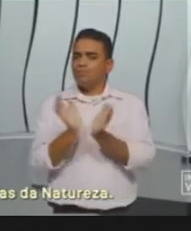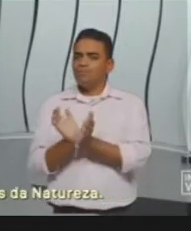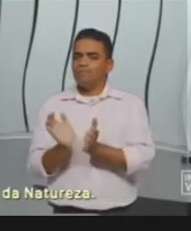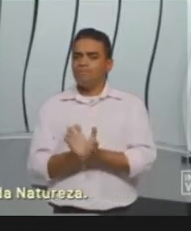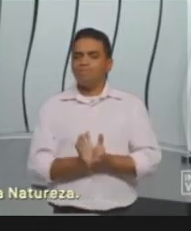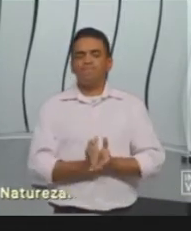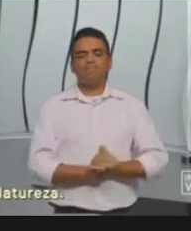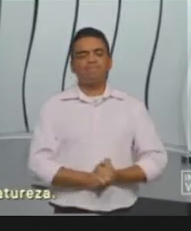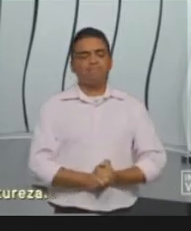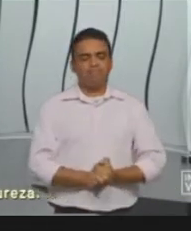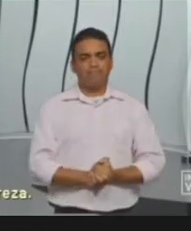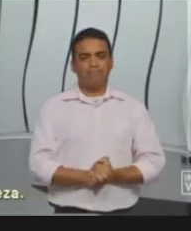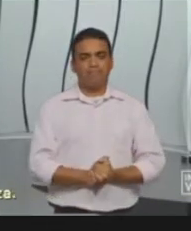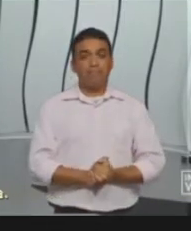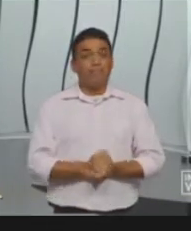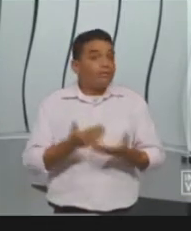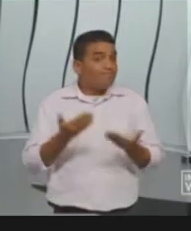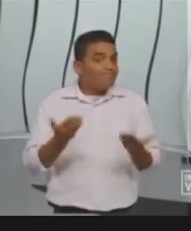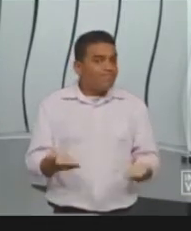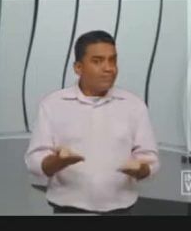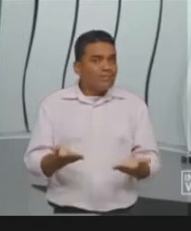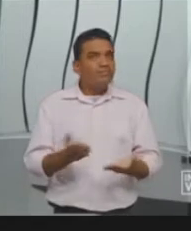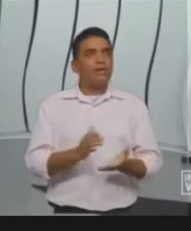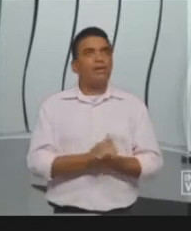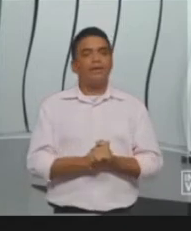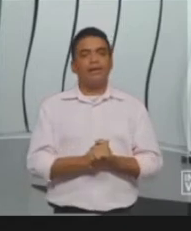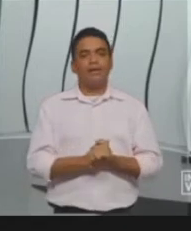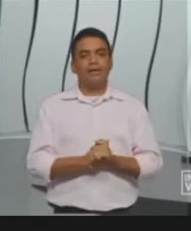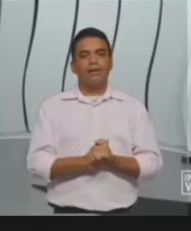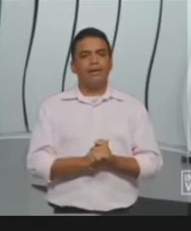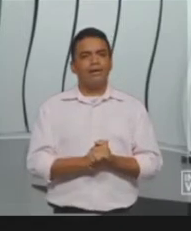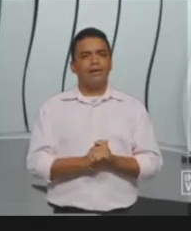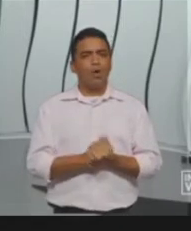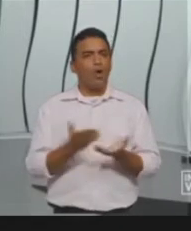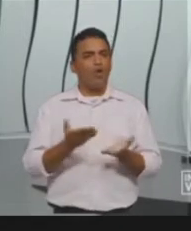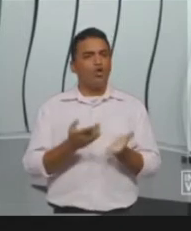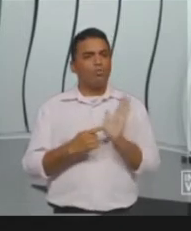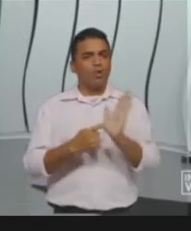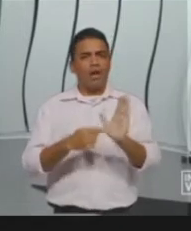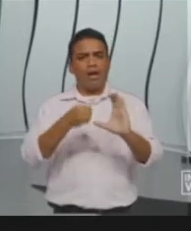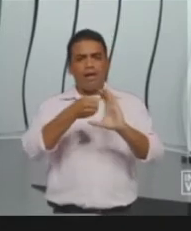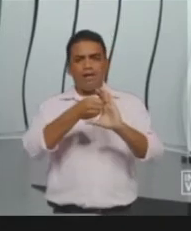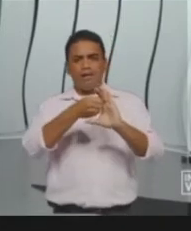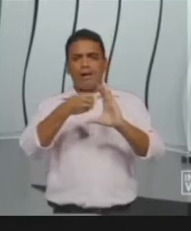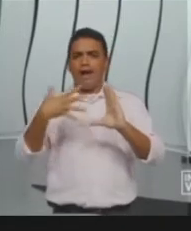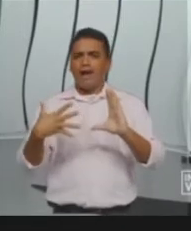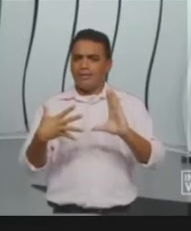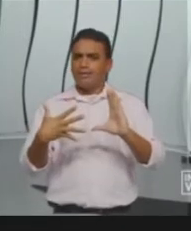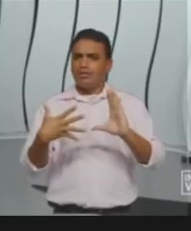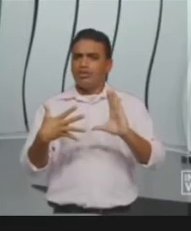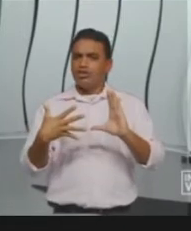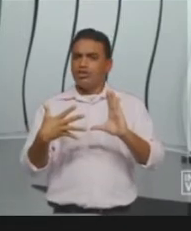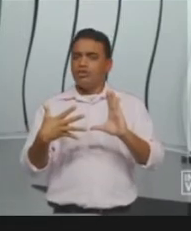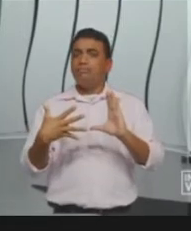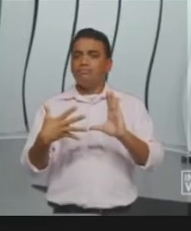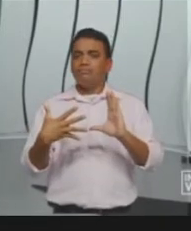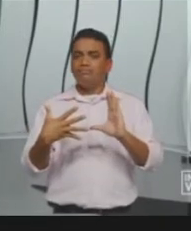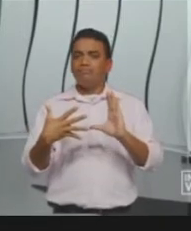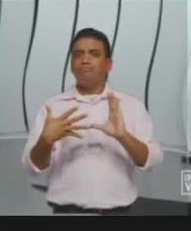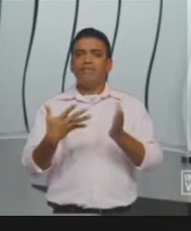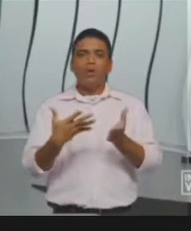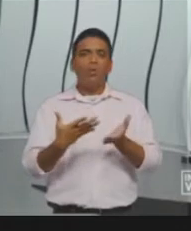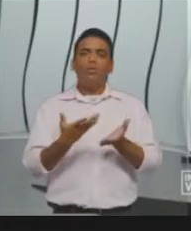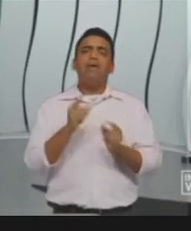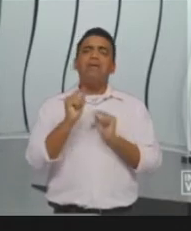Então, nós vamos trabalhar com essas características que nós vamos chamar de critérios de